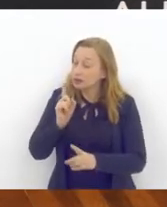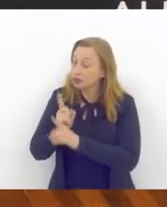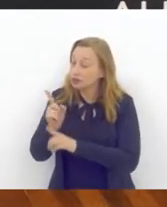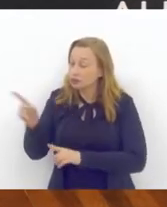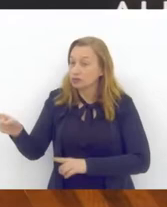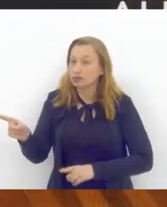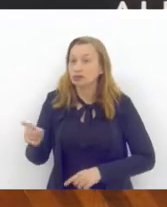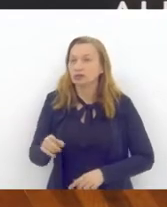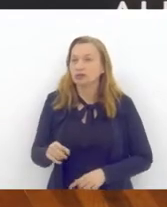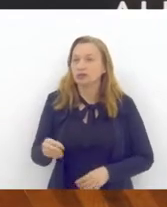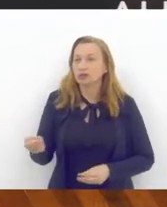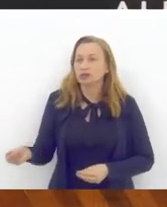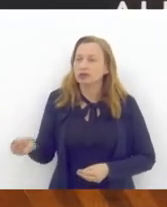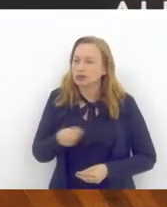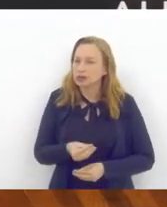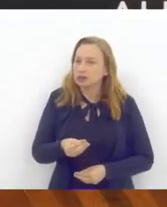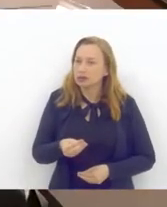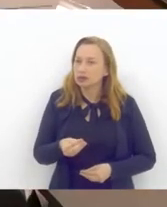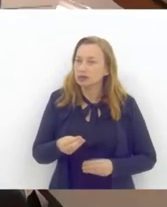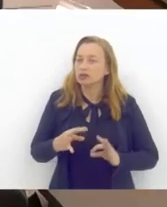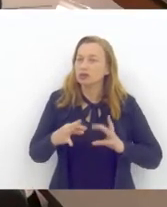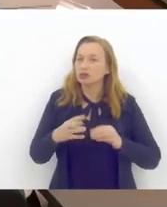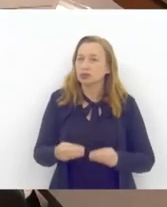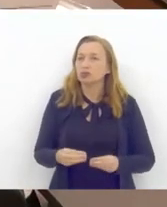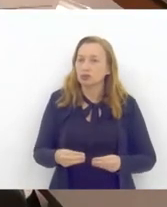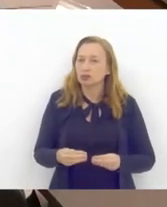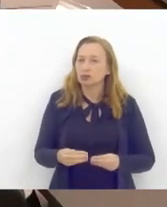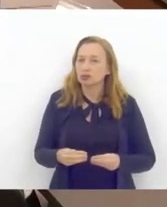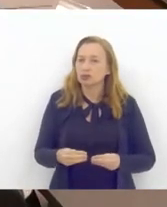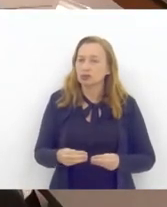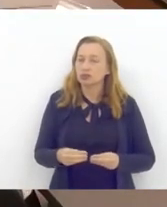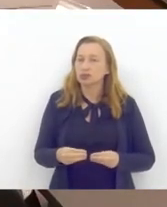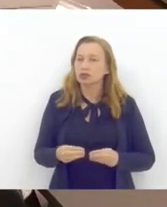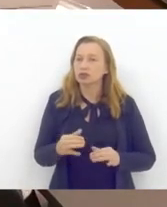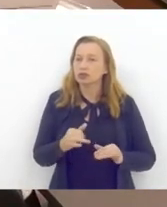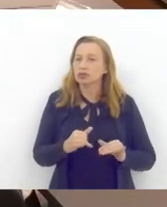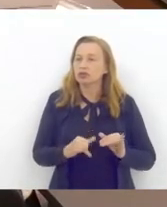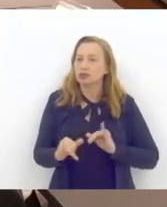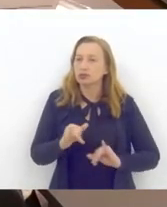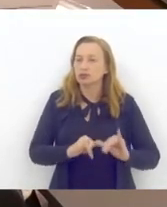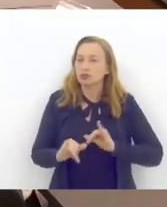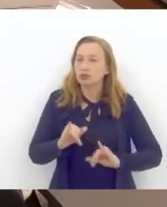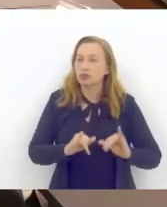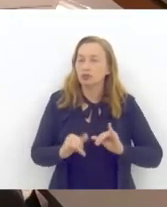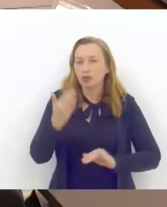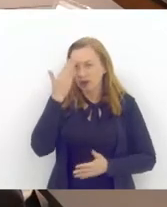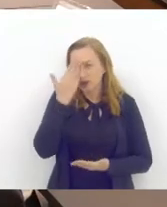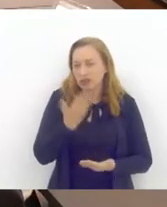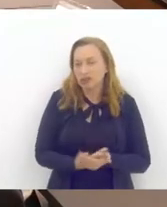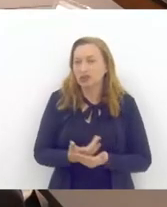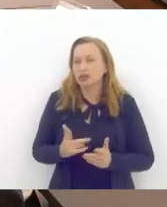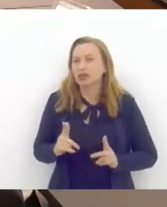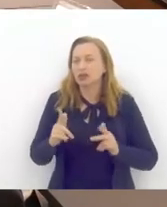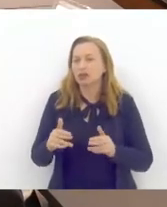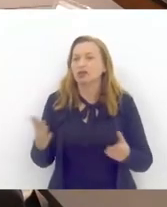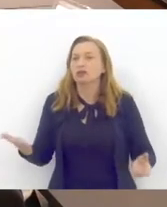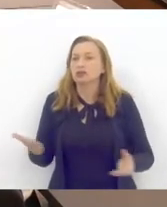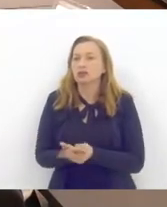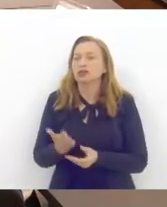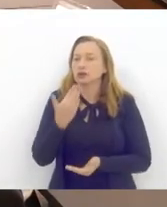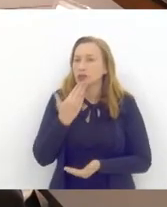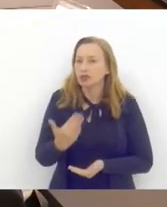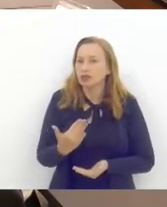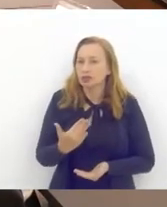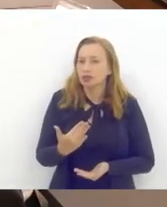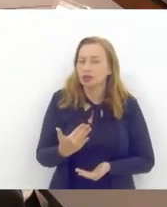senhor tentar passar todos esses elementos que o senhor dispõe, que eu acredito que é o mesmo processo que a gente requisitou